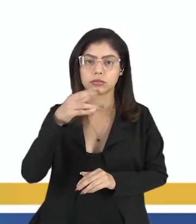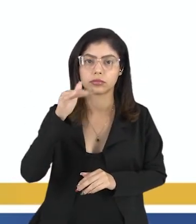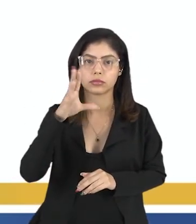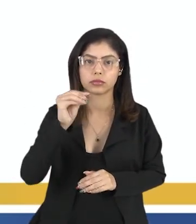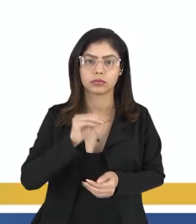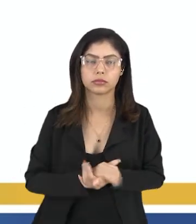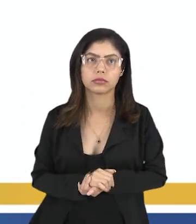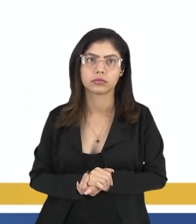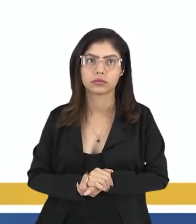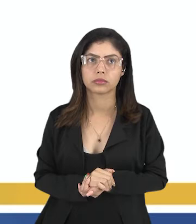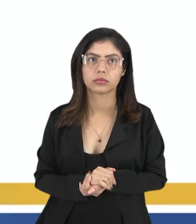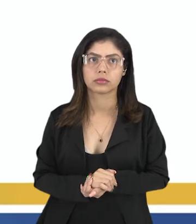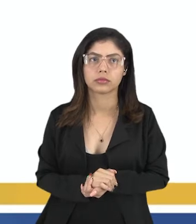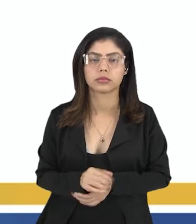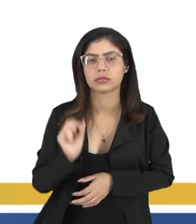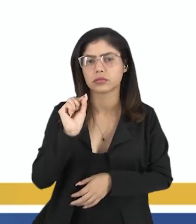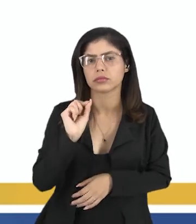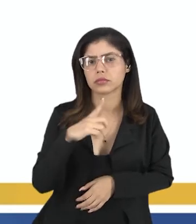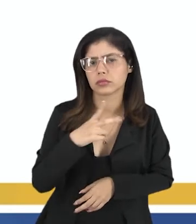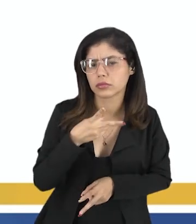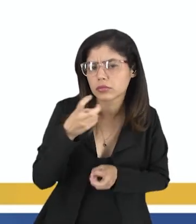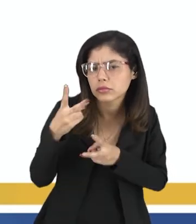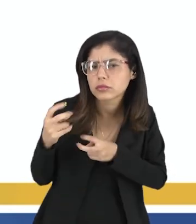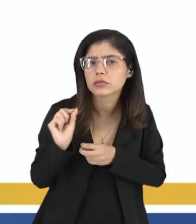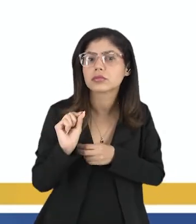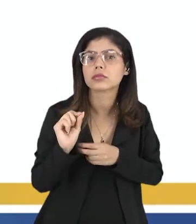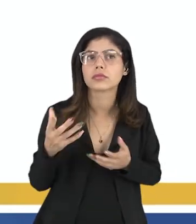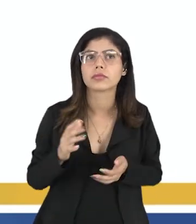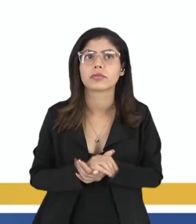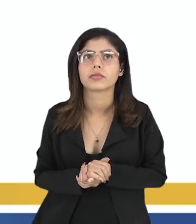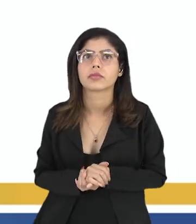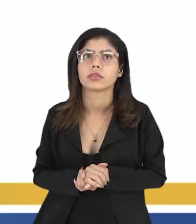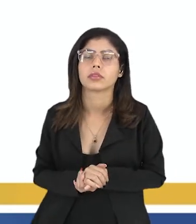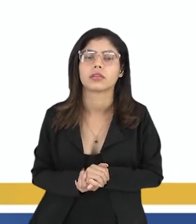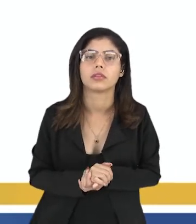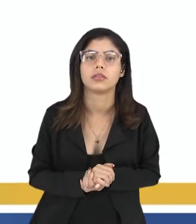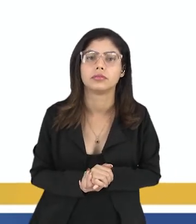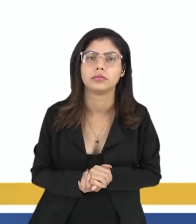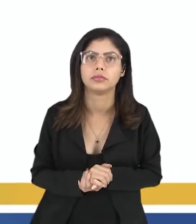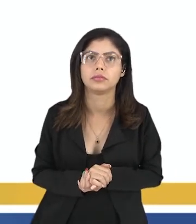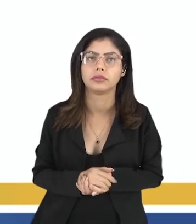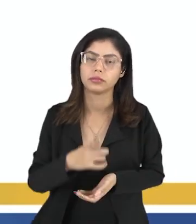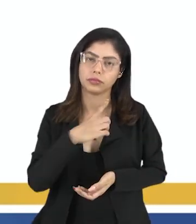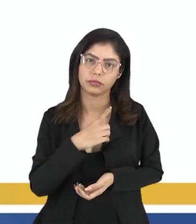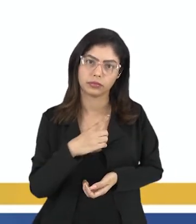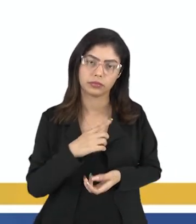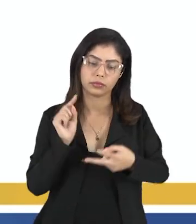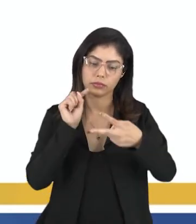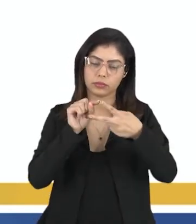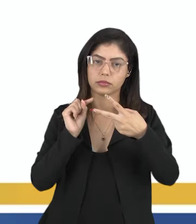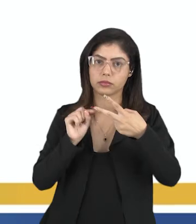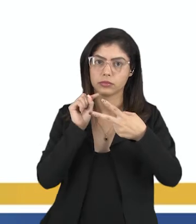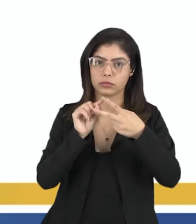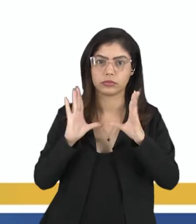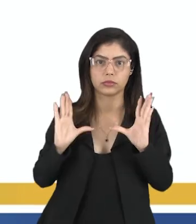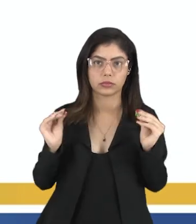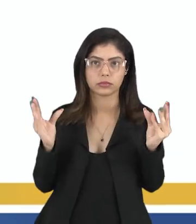de sublimação. Então, o que a gente está observando aqui? Lado dos reagentes, nós temos